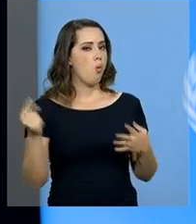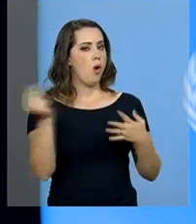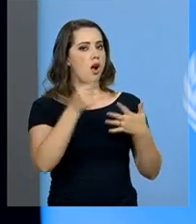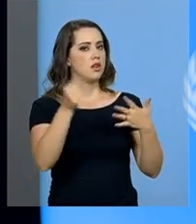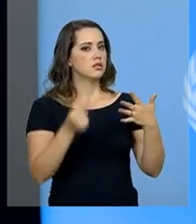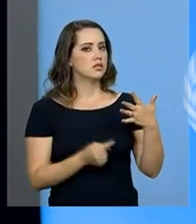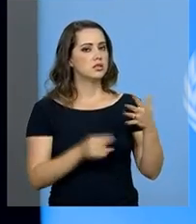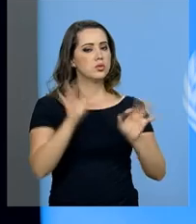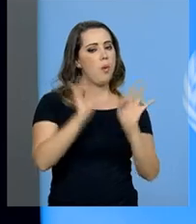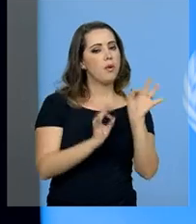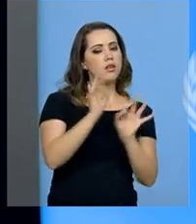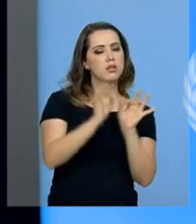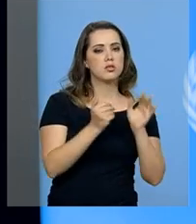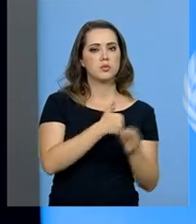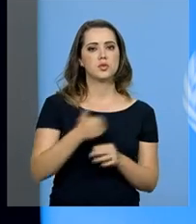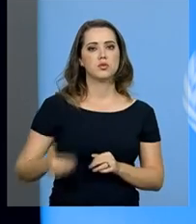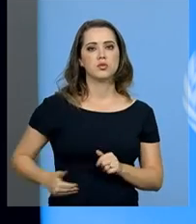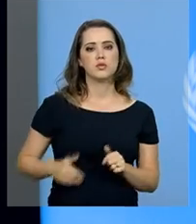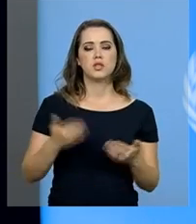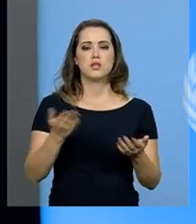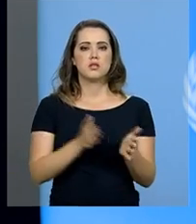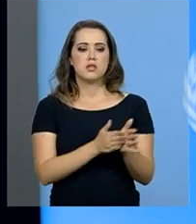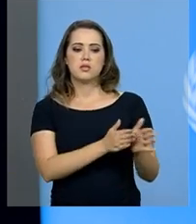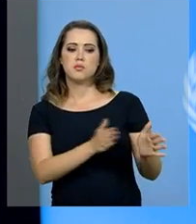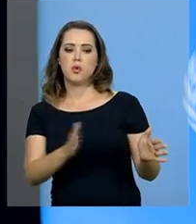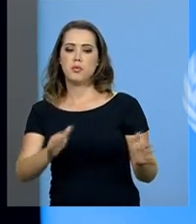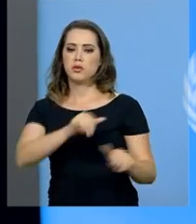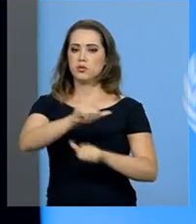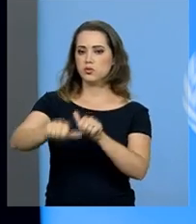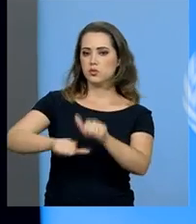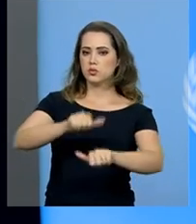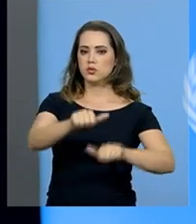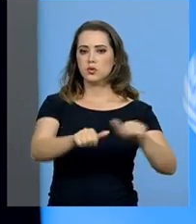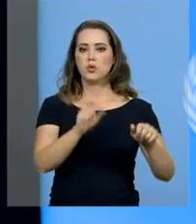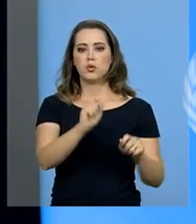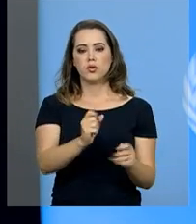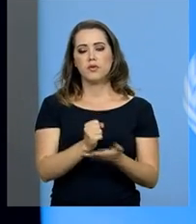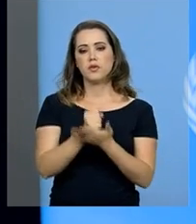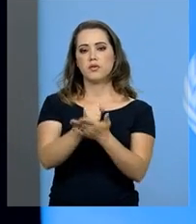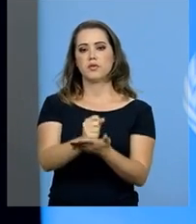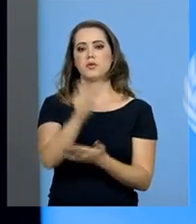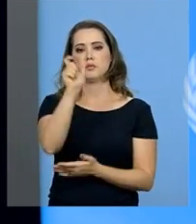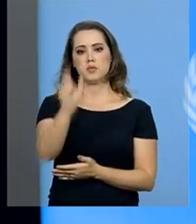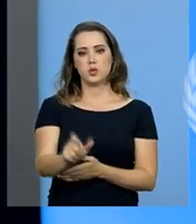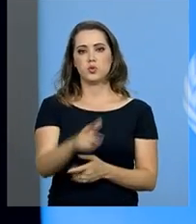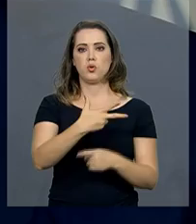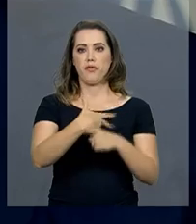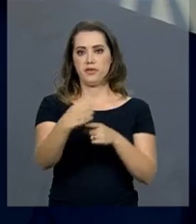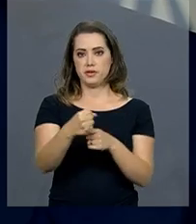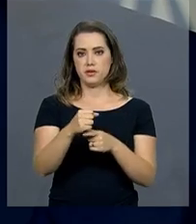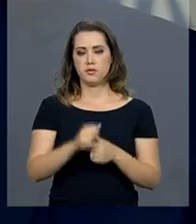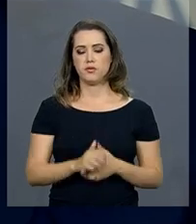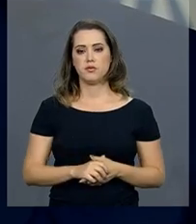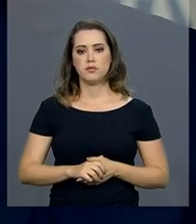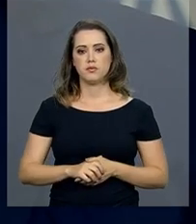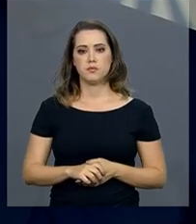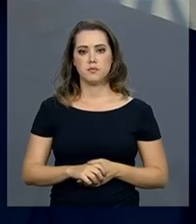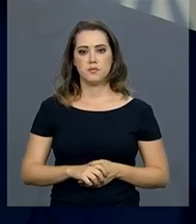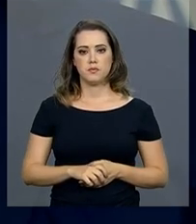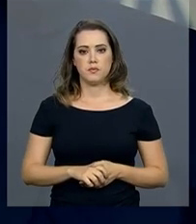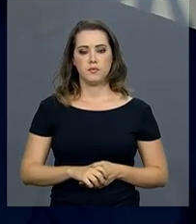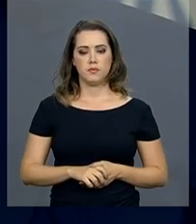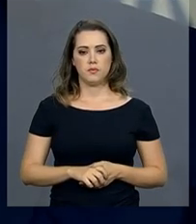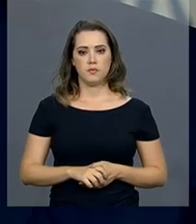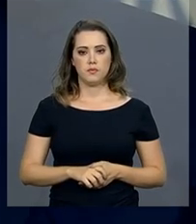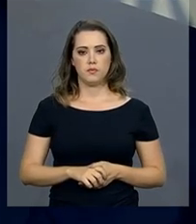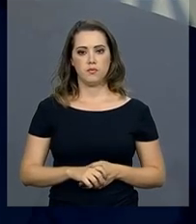de transição política no brasil que o governo vai disponibilizar para o candidato que for eleito eu vou